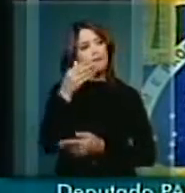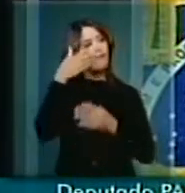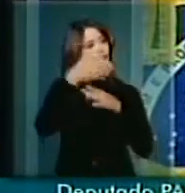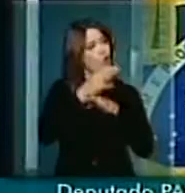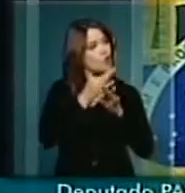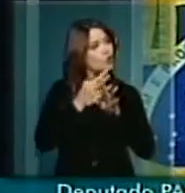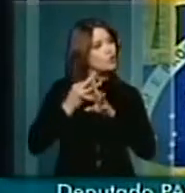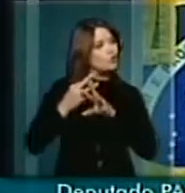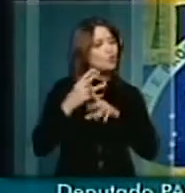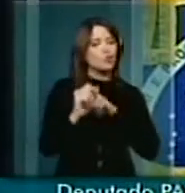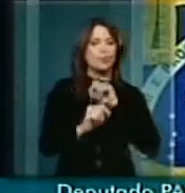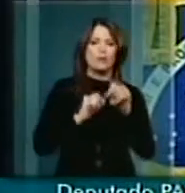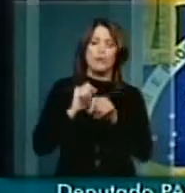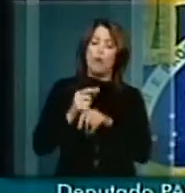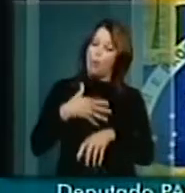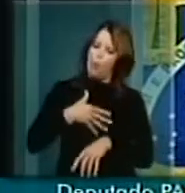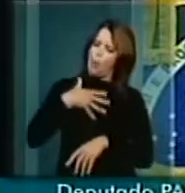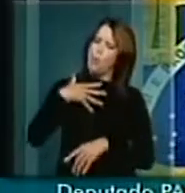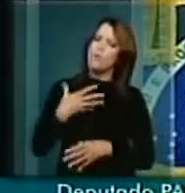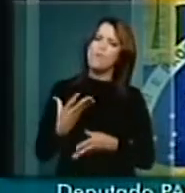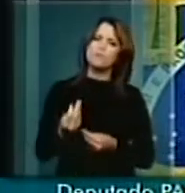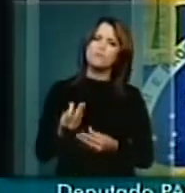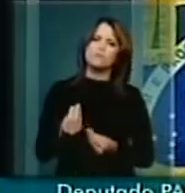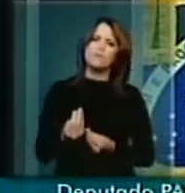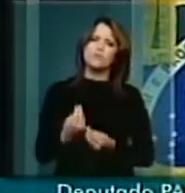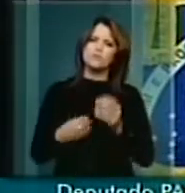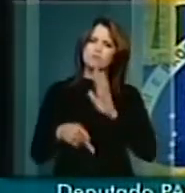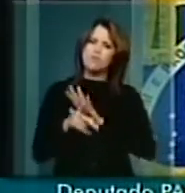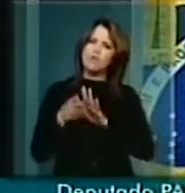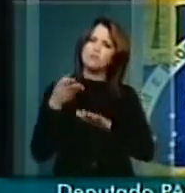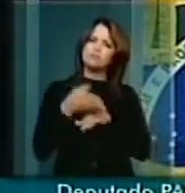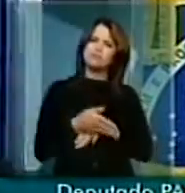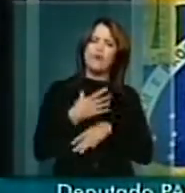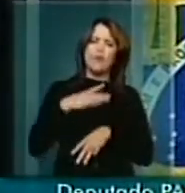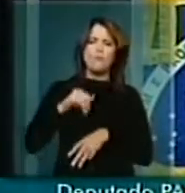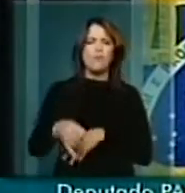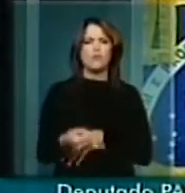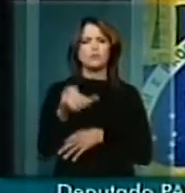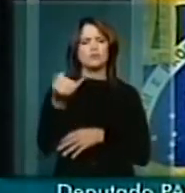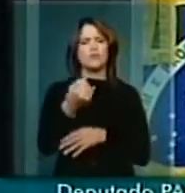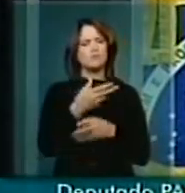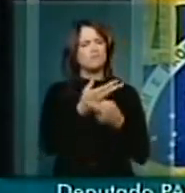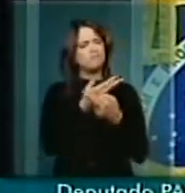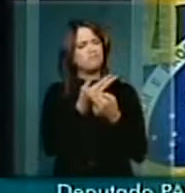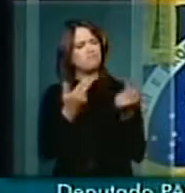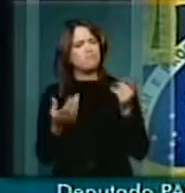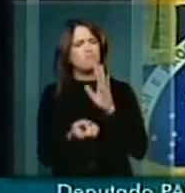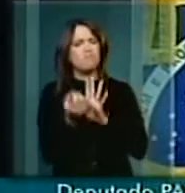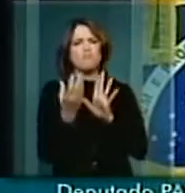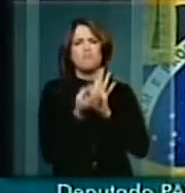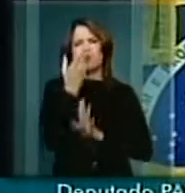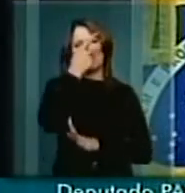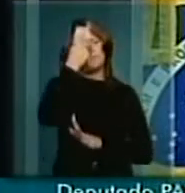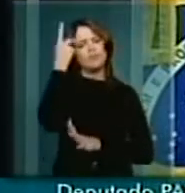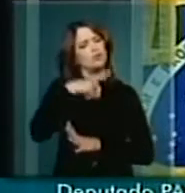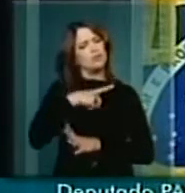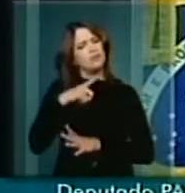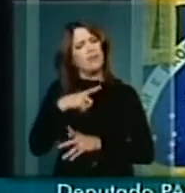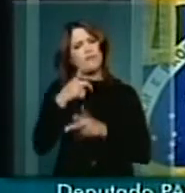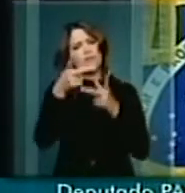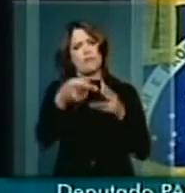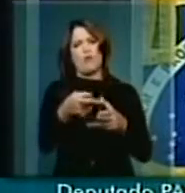Maria, e do orgulho que tem por ter tido a oportunidade que muitos de nós que estamos aqui